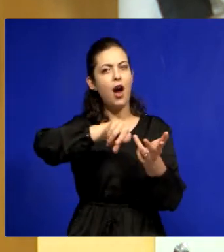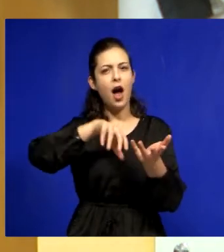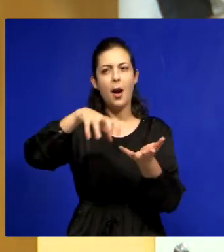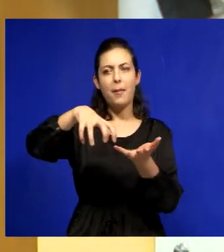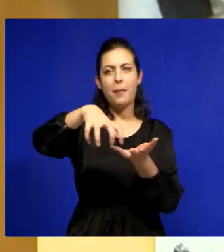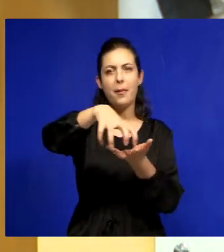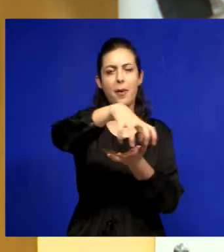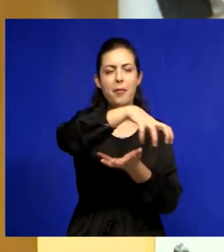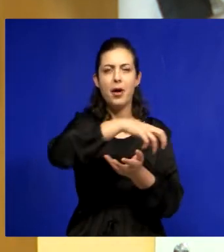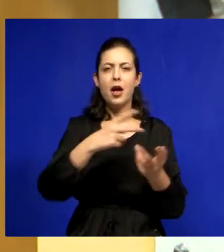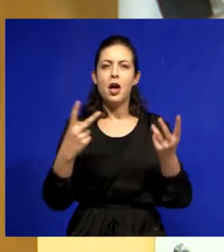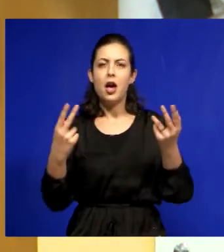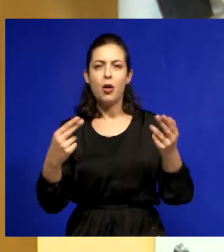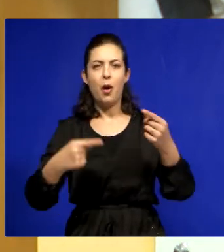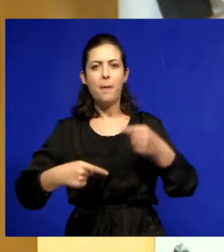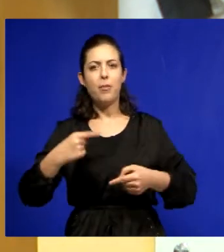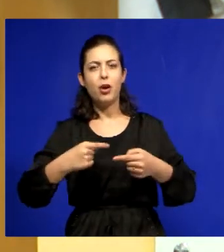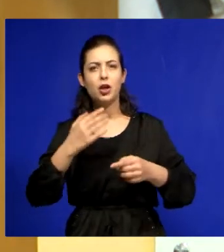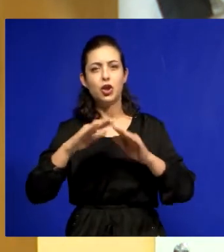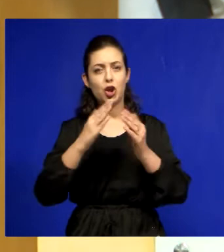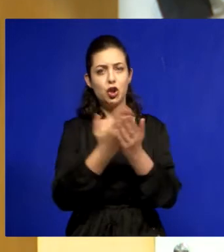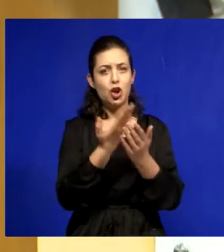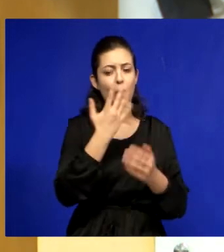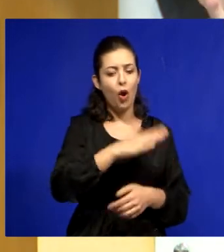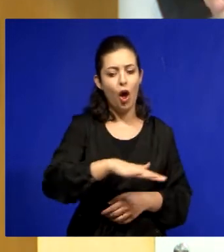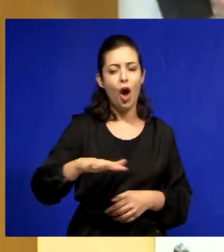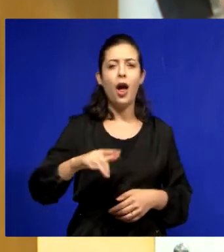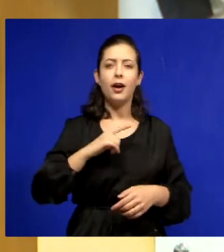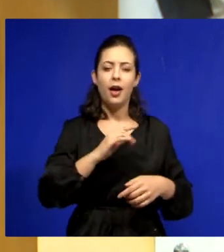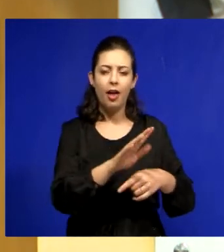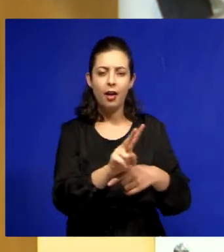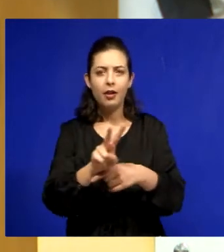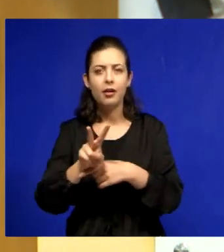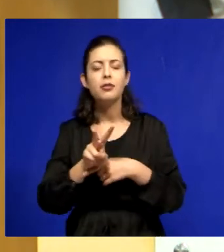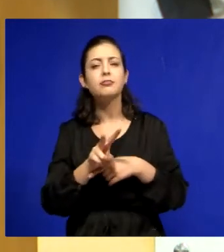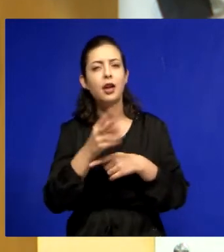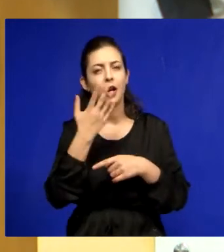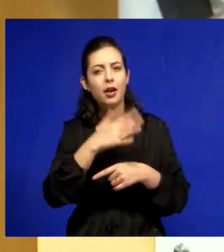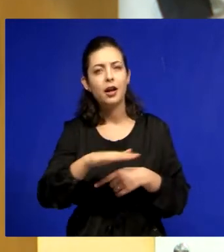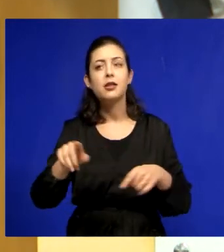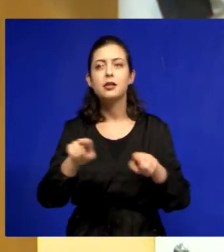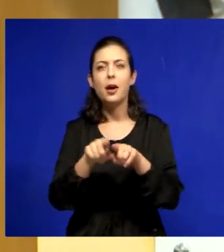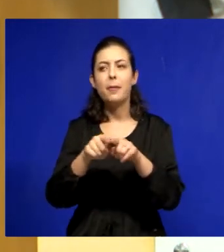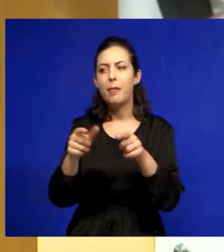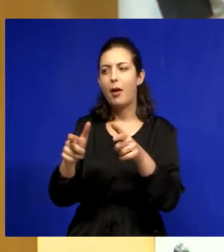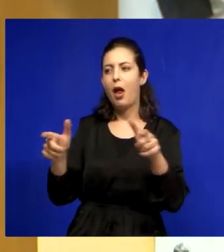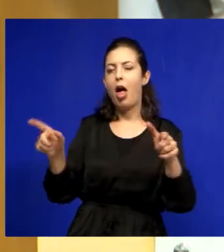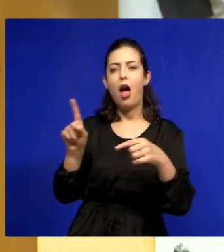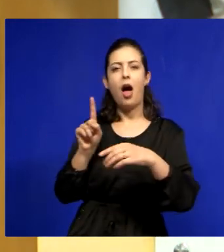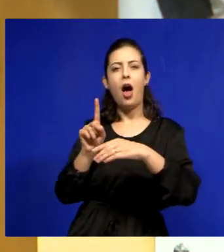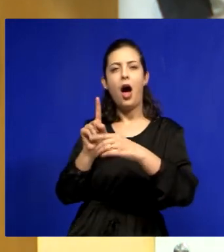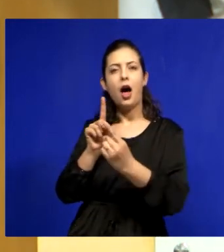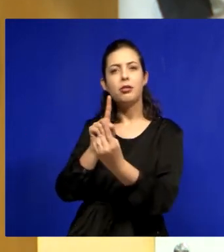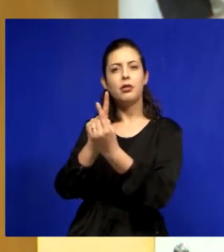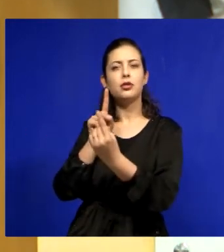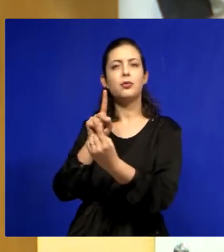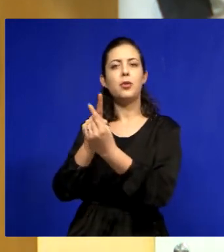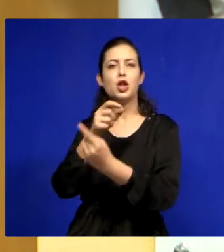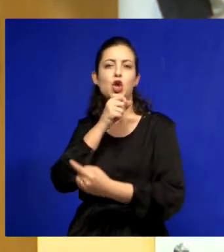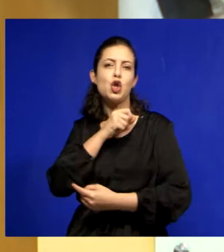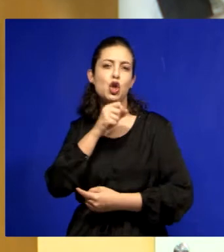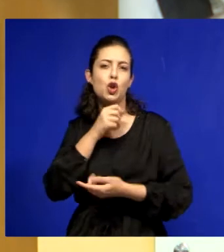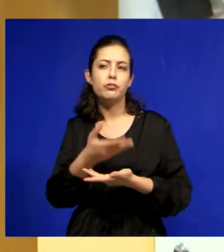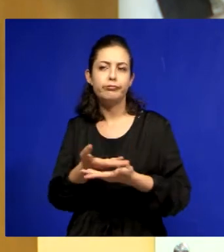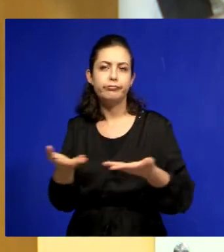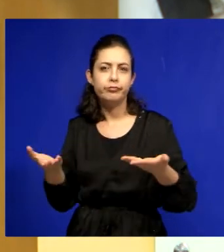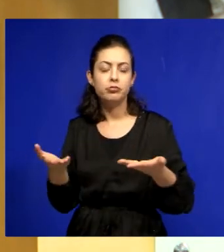assim como é a política de creche em que a gente cuida das crianças a gente ampliar esse atendimento ao idoso porque